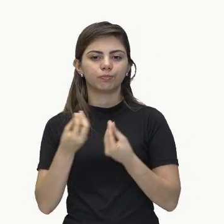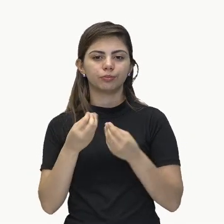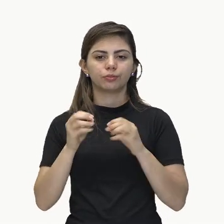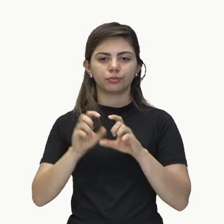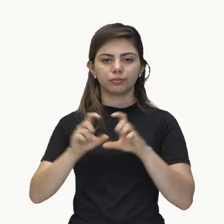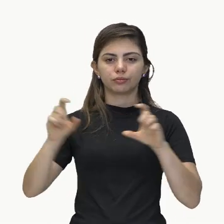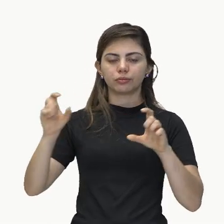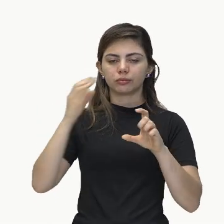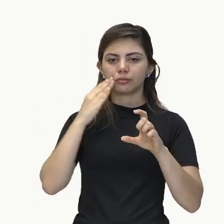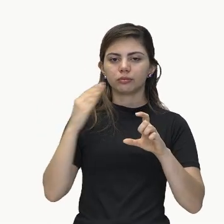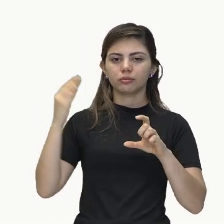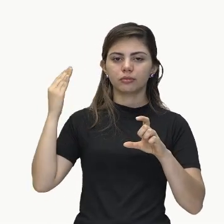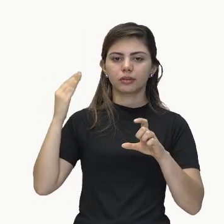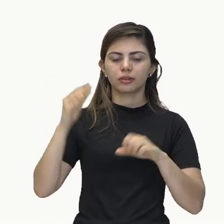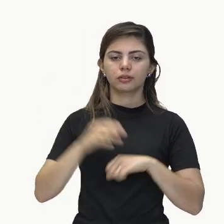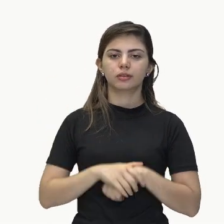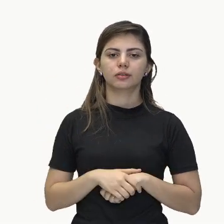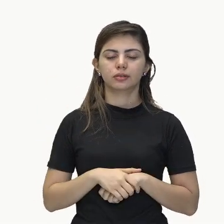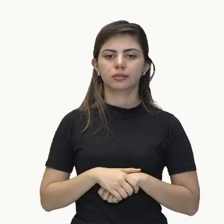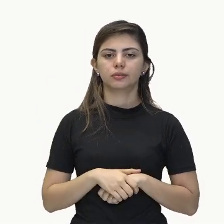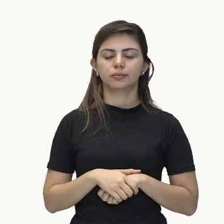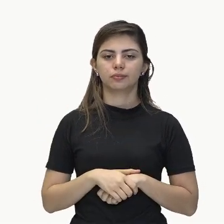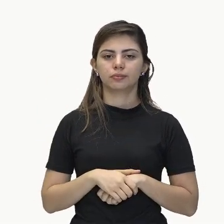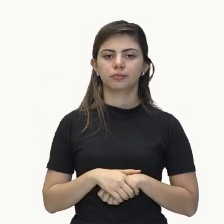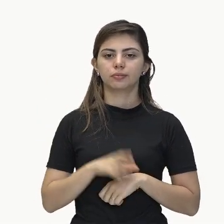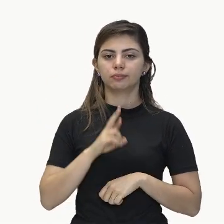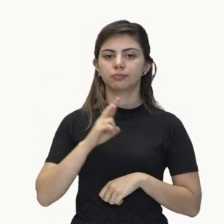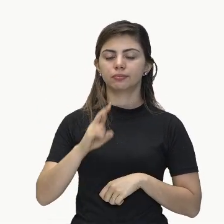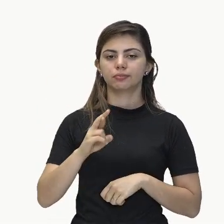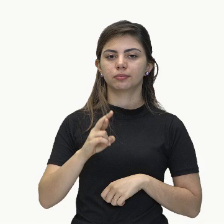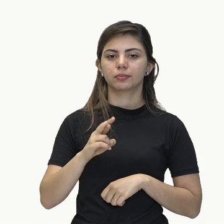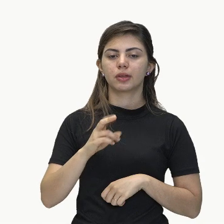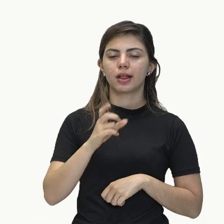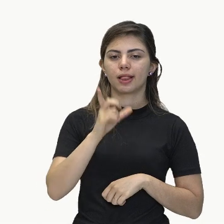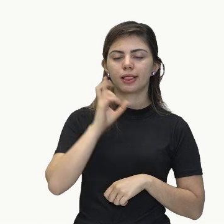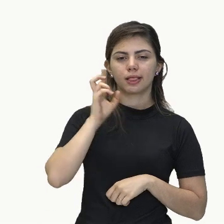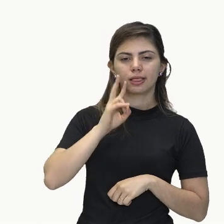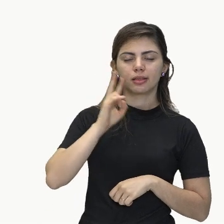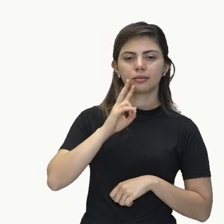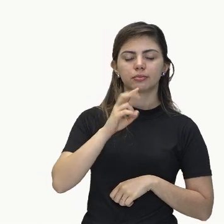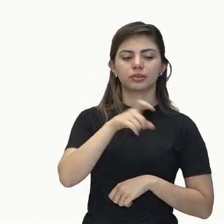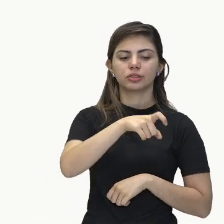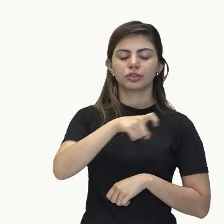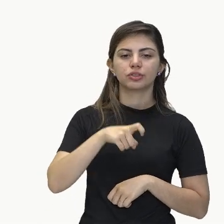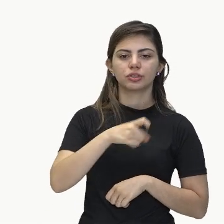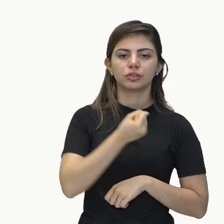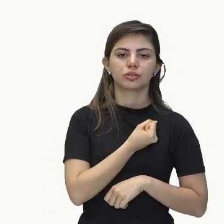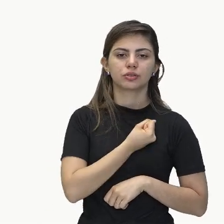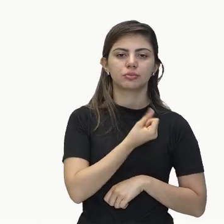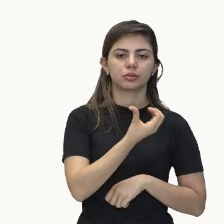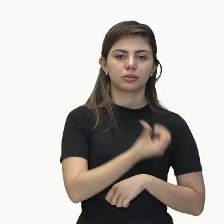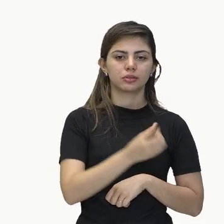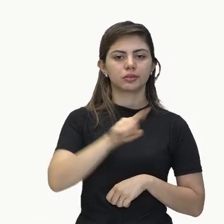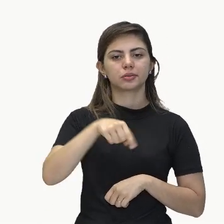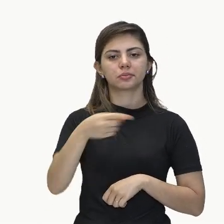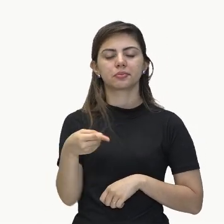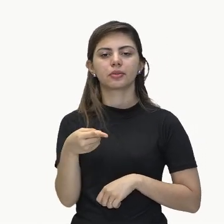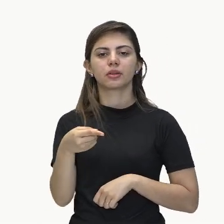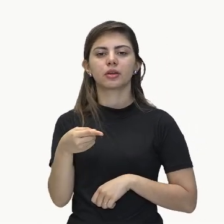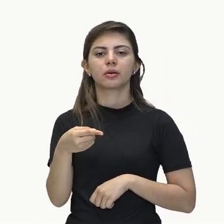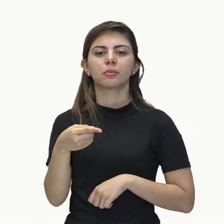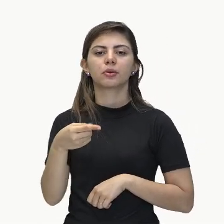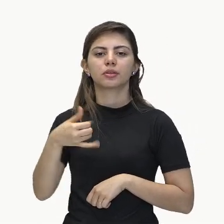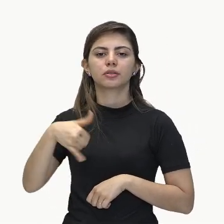cima. A minha solução será primeiro o valor de x, depois o valor de